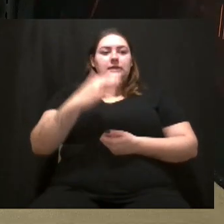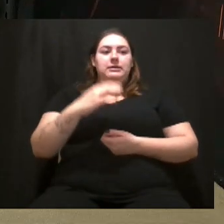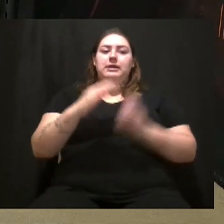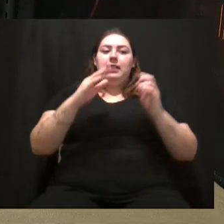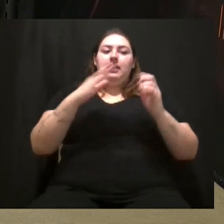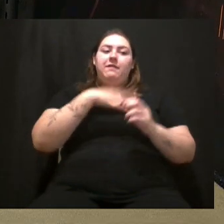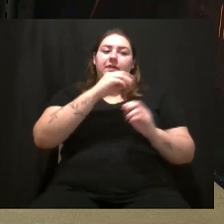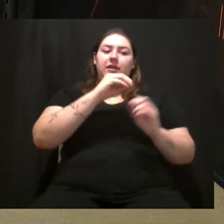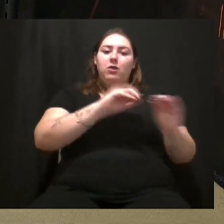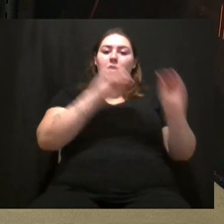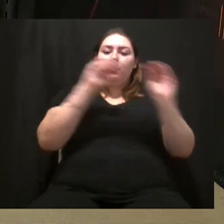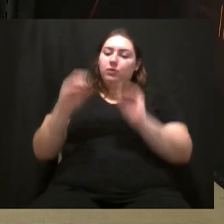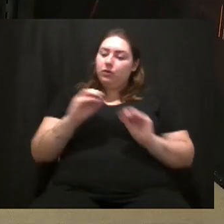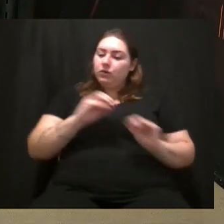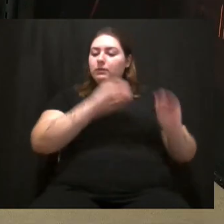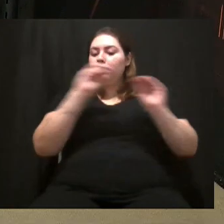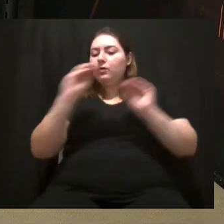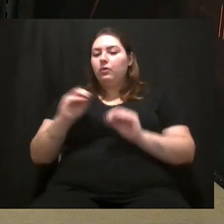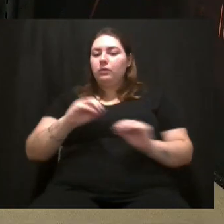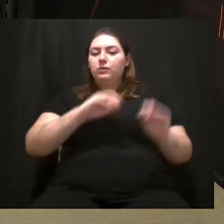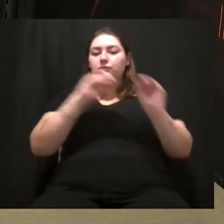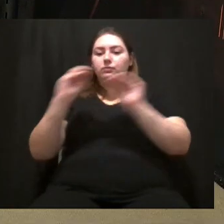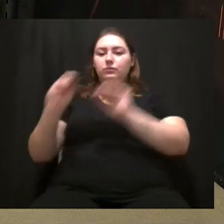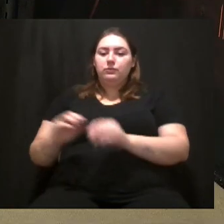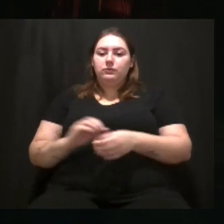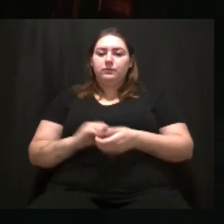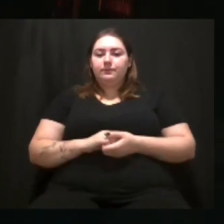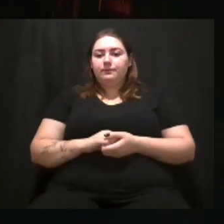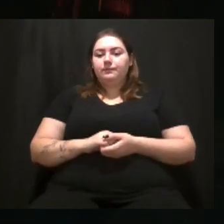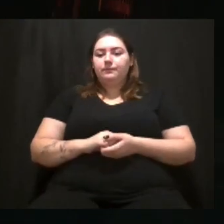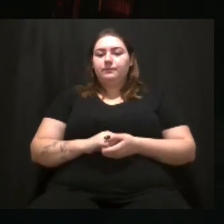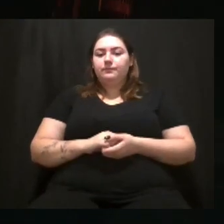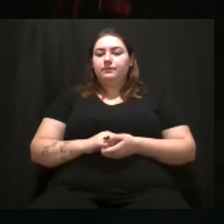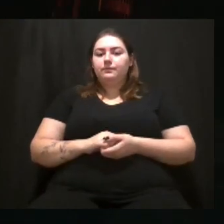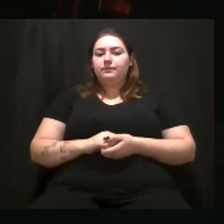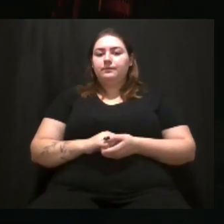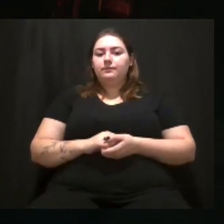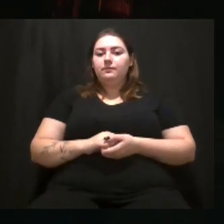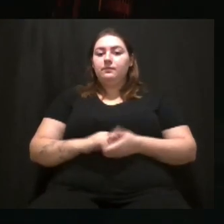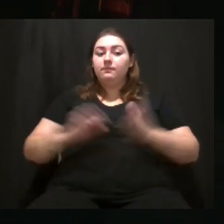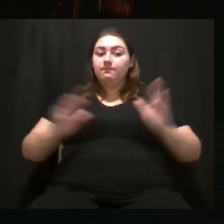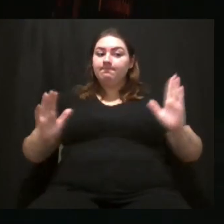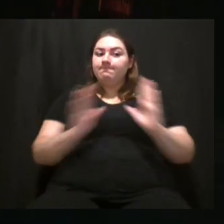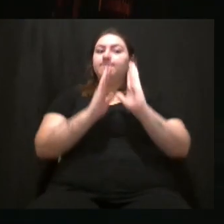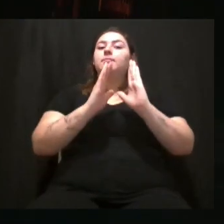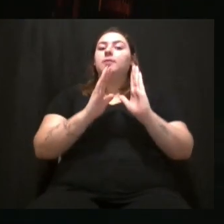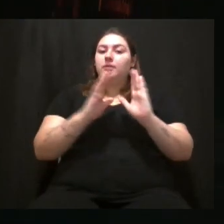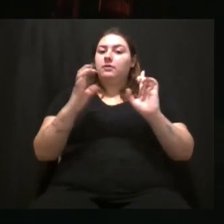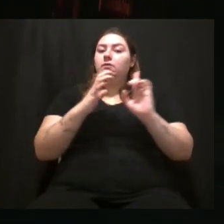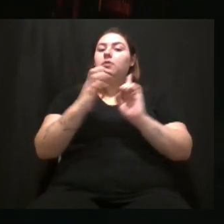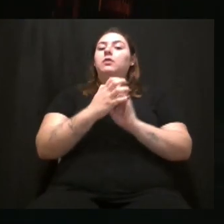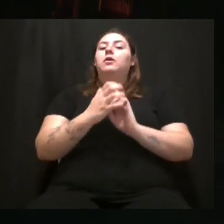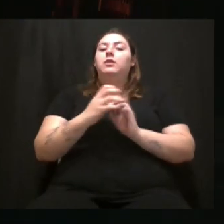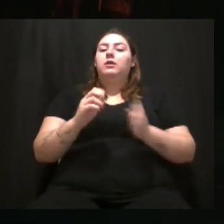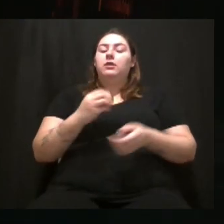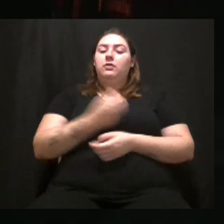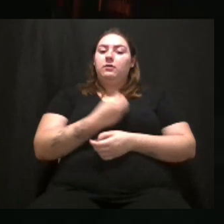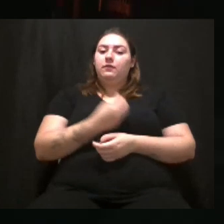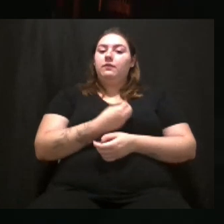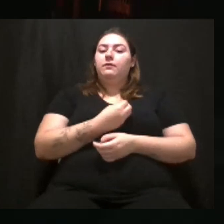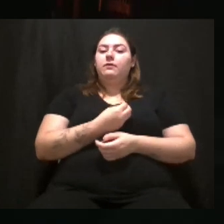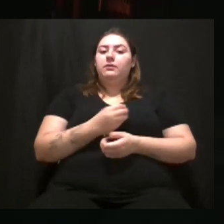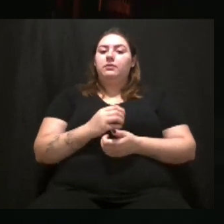É algo que impacta muito, né, no desenvolvimento dessa criança. Agora, quando que a gente